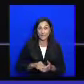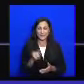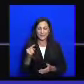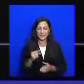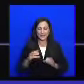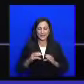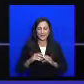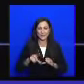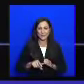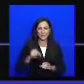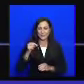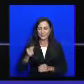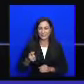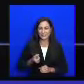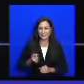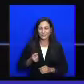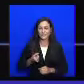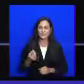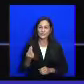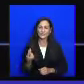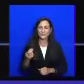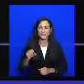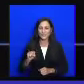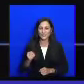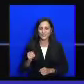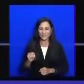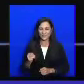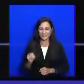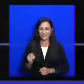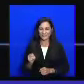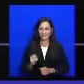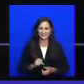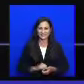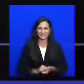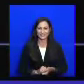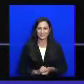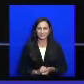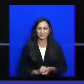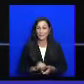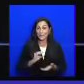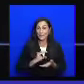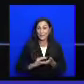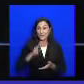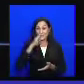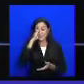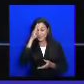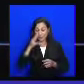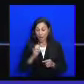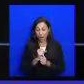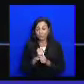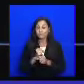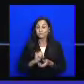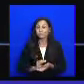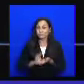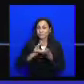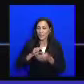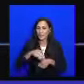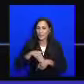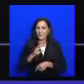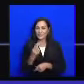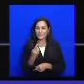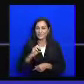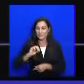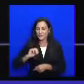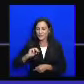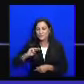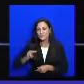Primeira bola sorteada, número 28, bola 28. Prêmio principal acumulado em mais de